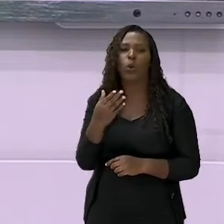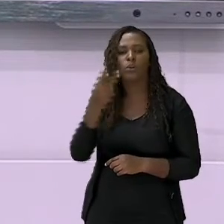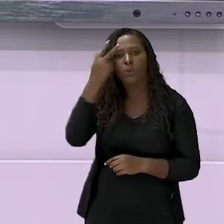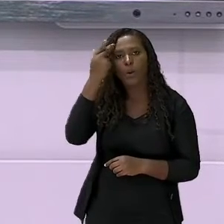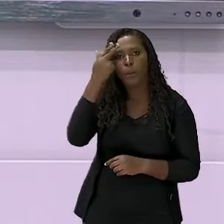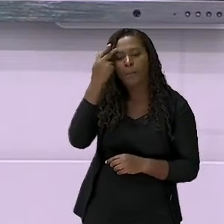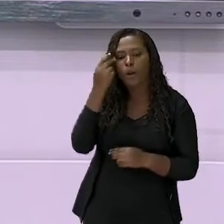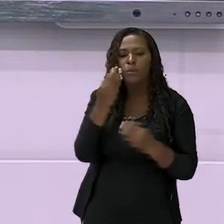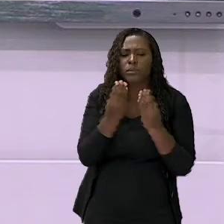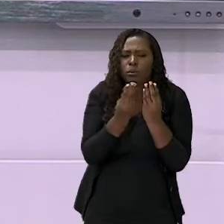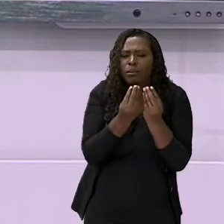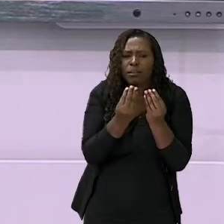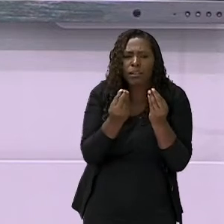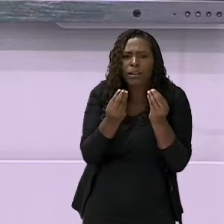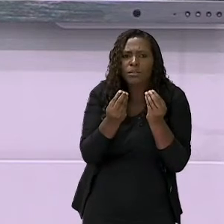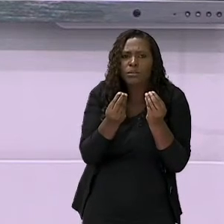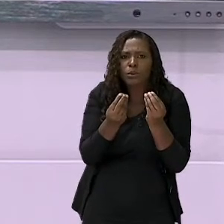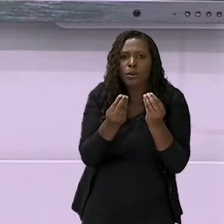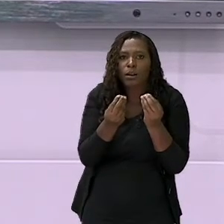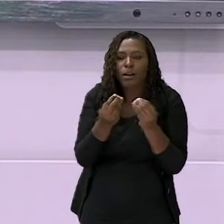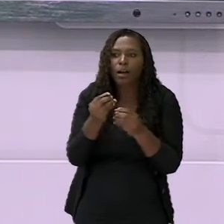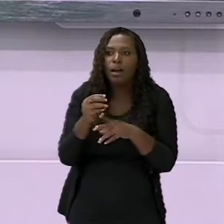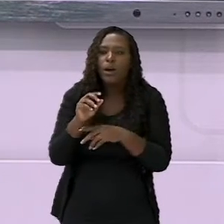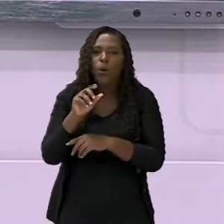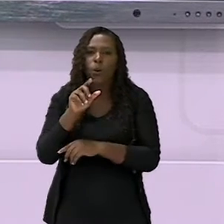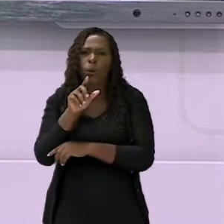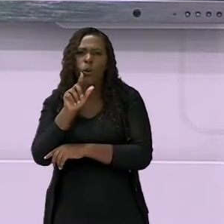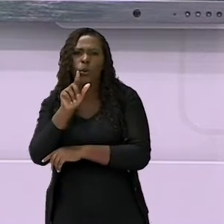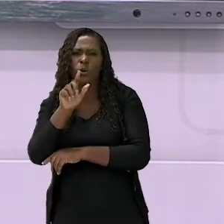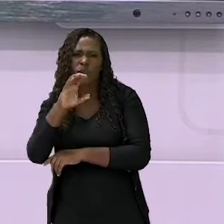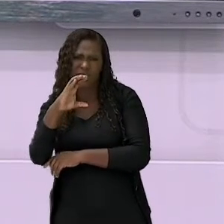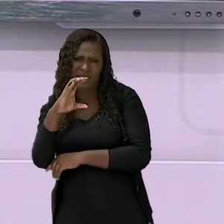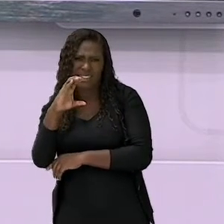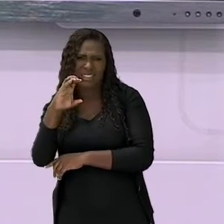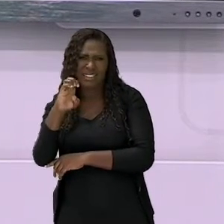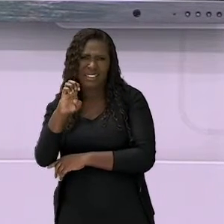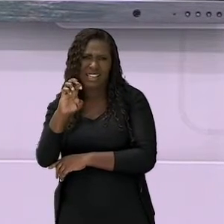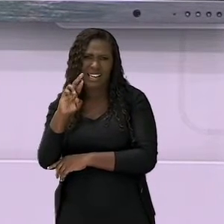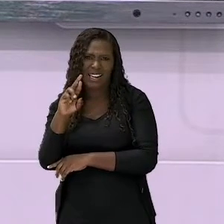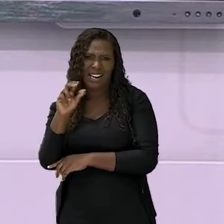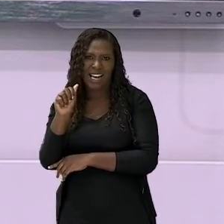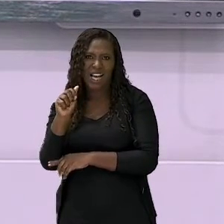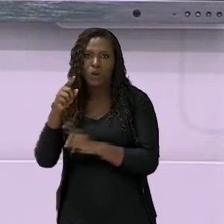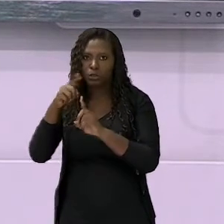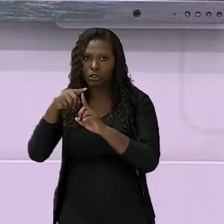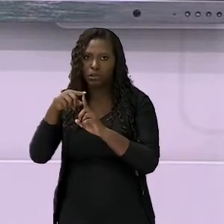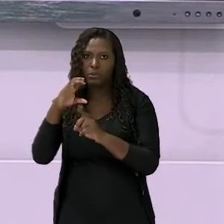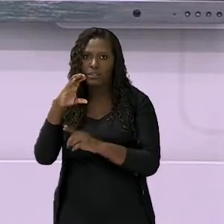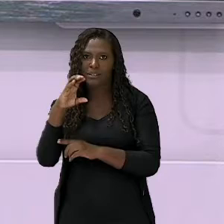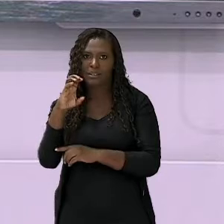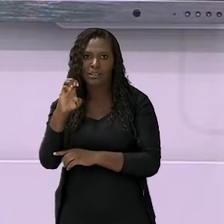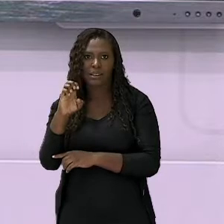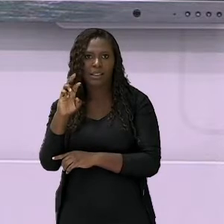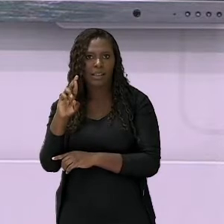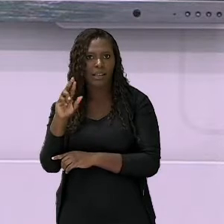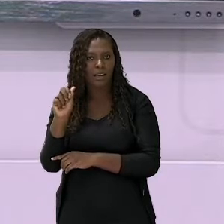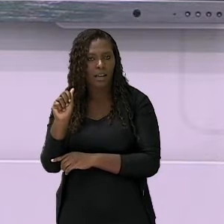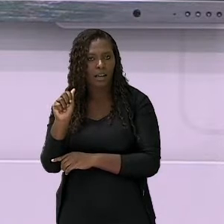pincel em aquarela, uma outra textura. Eu posso juntar tudo? Pode. Pode.